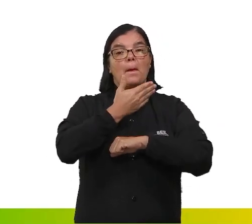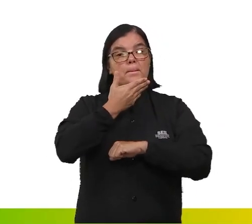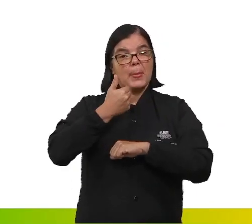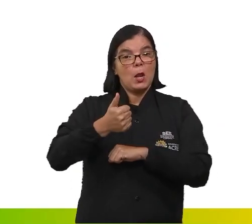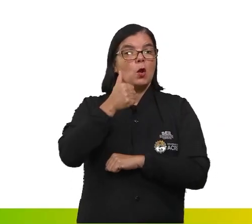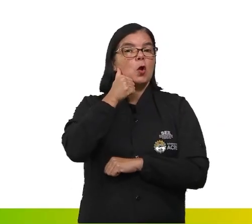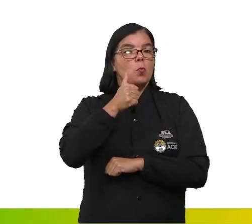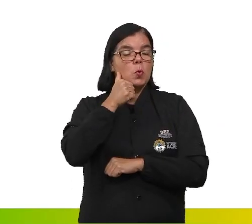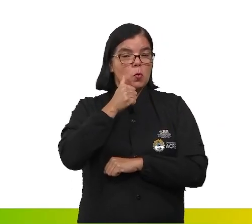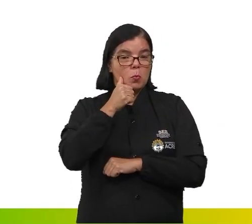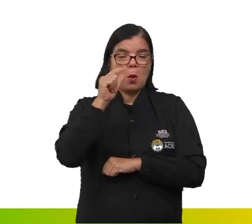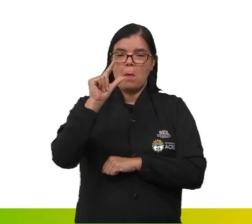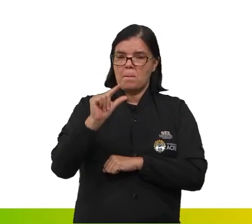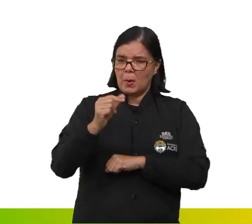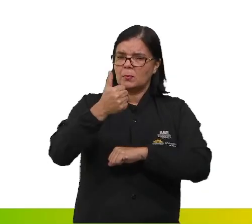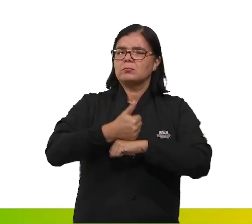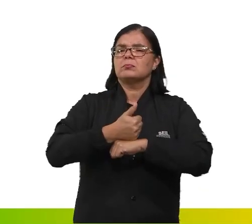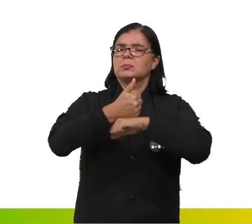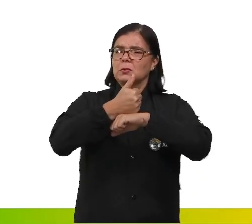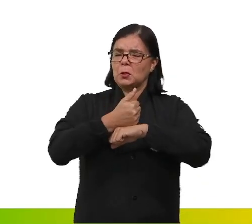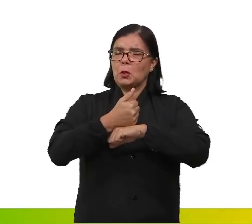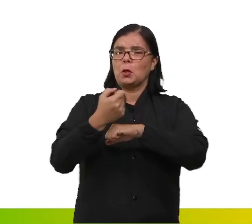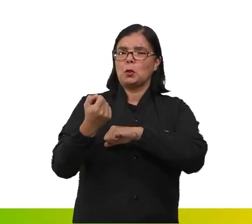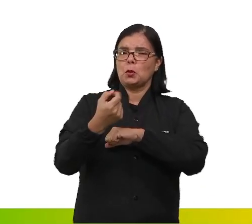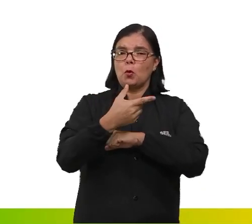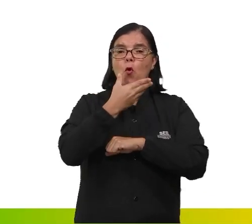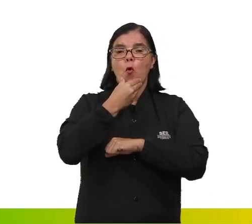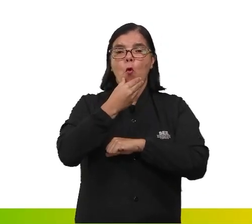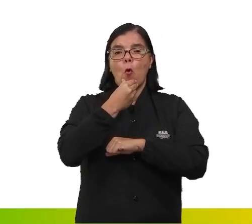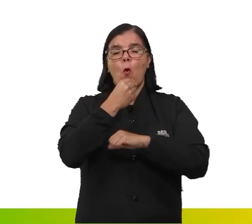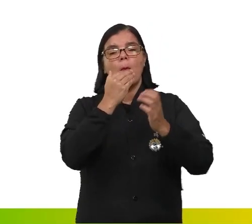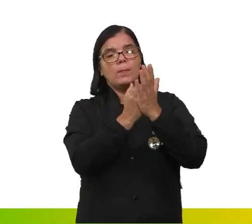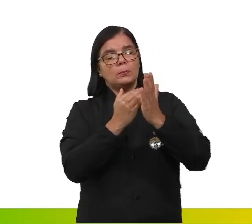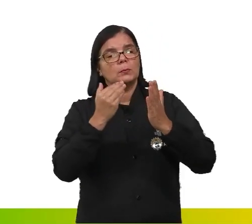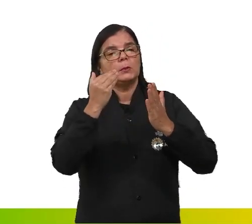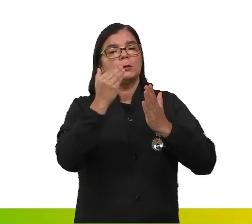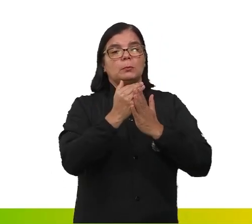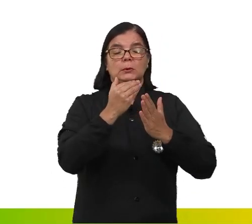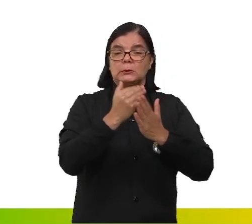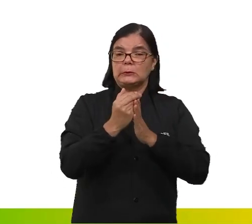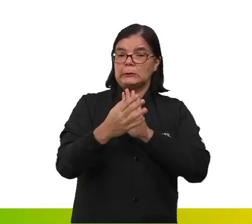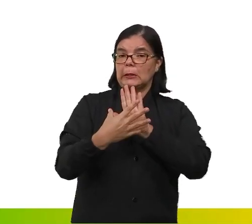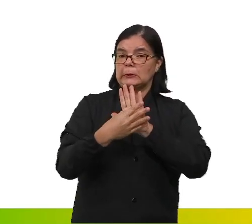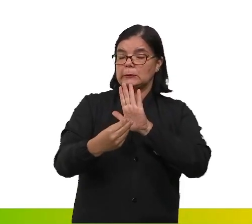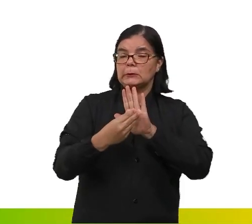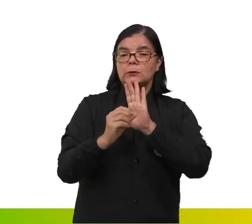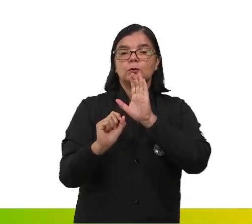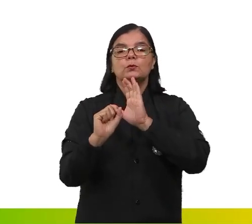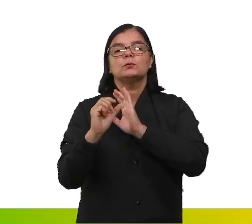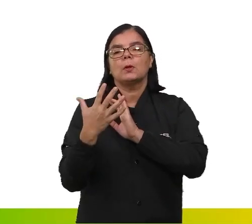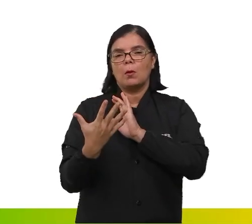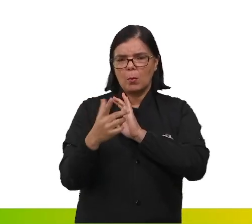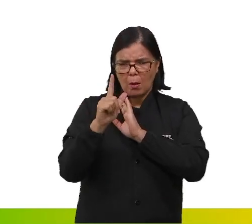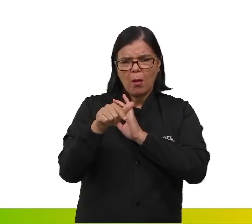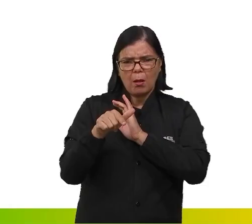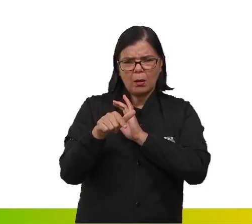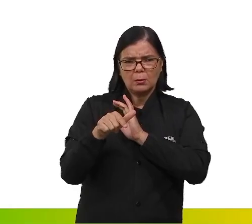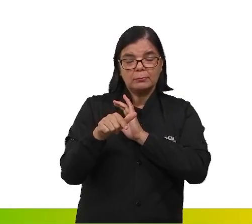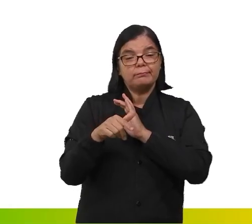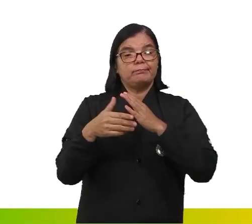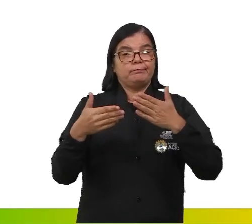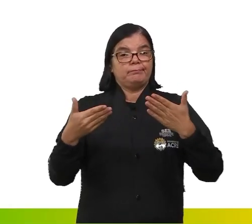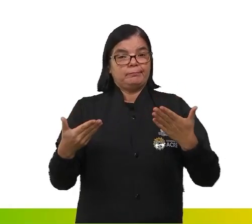que a mulher exerça menos cargo de liderança, os homens exerçam um pouco mais. A exemplo do que vem acontecendo, é isso mesmo?